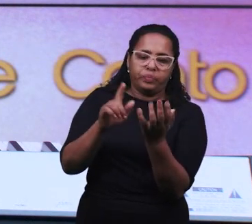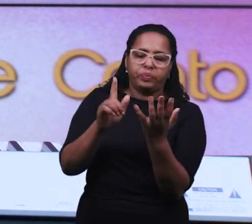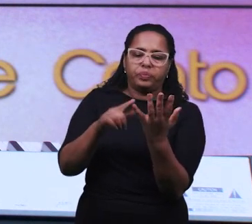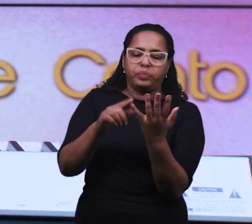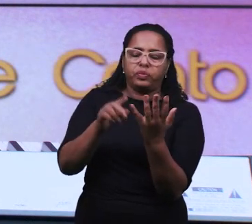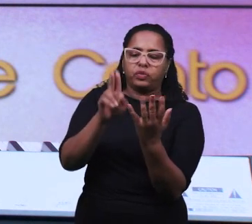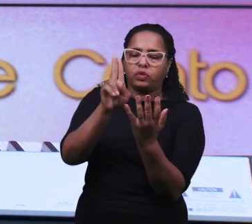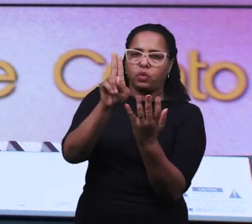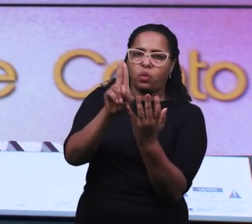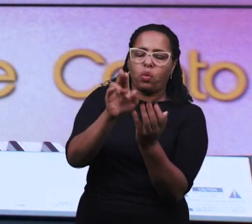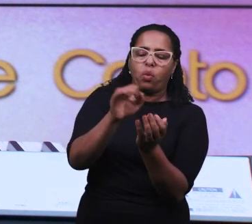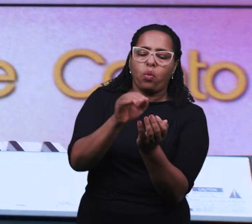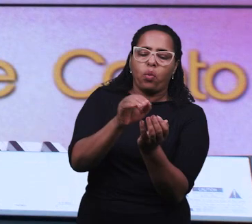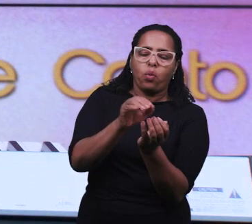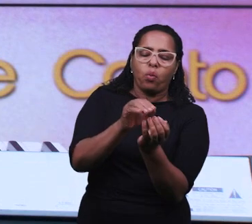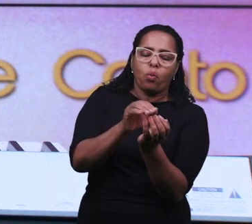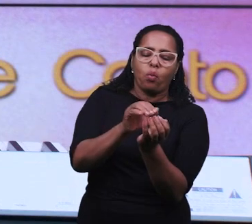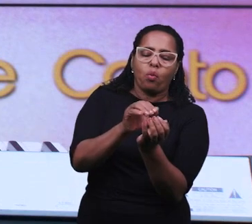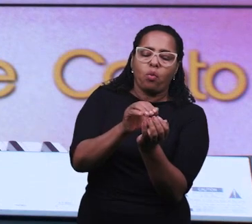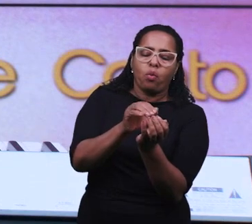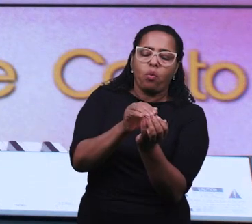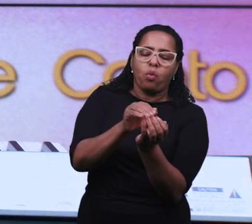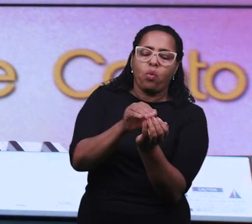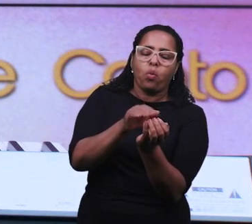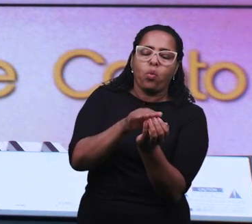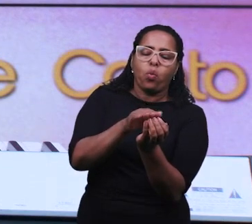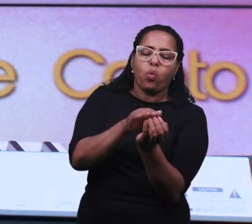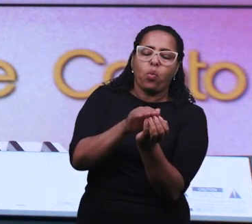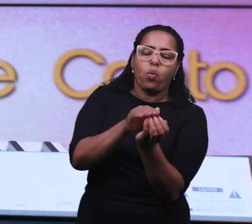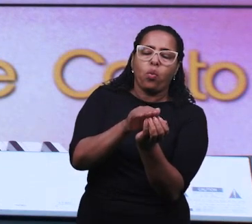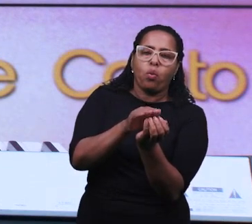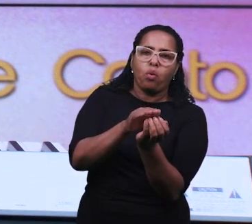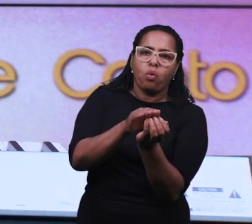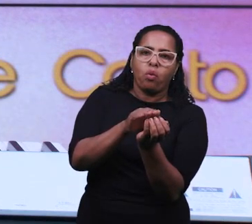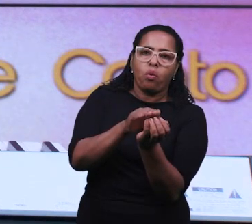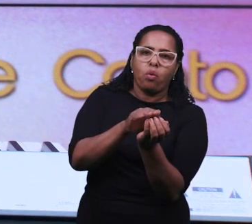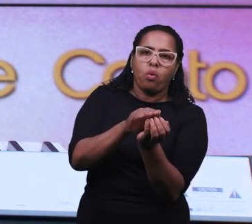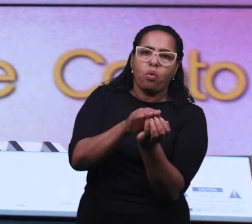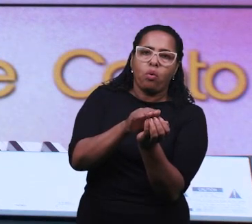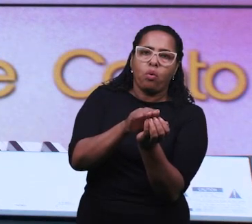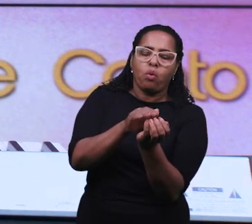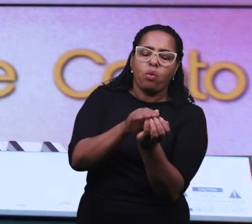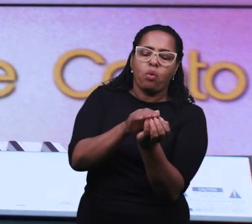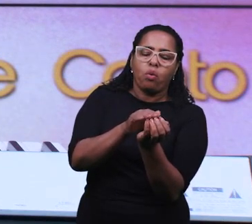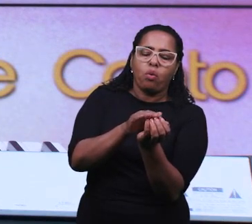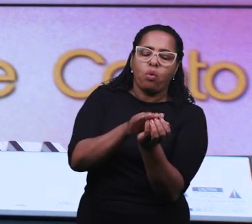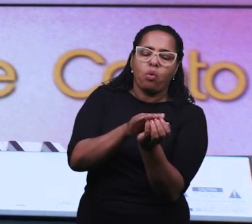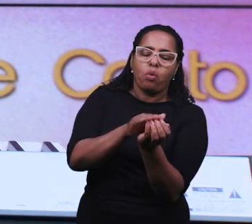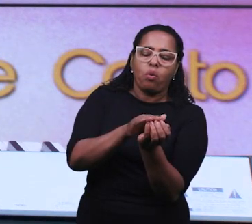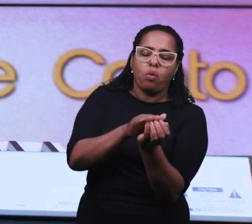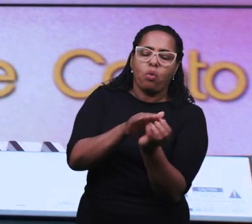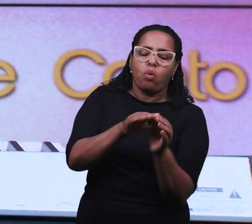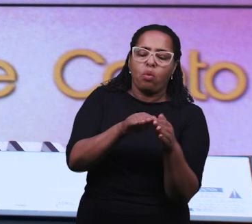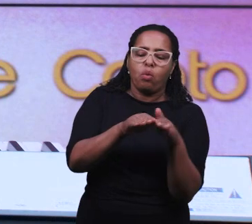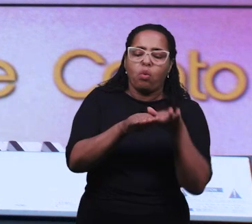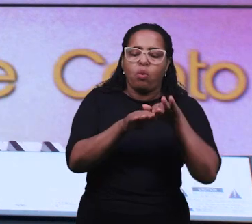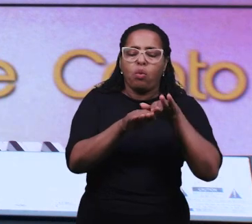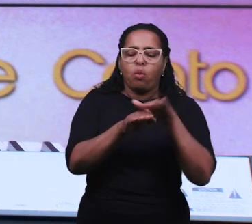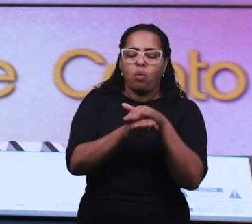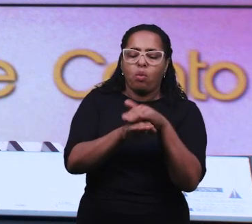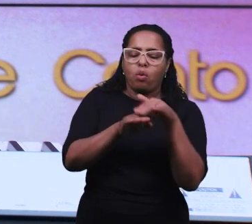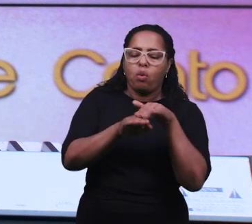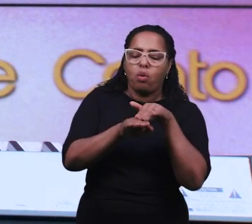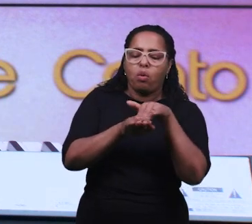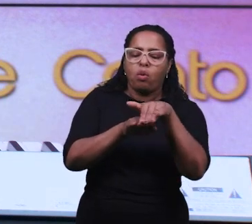U, eu tenho muito espaço lá atrás, meu palato mole também está erguido, tenho o lábio projetando esse som